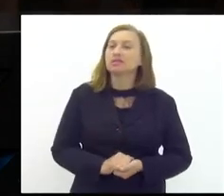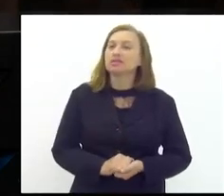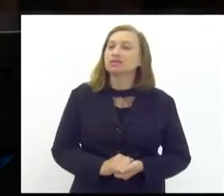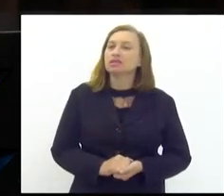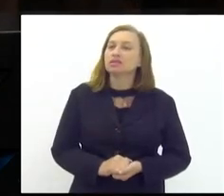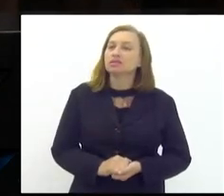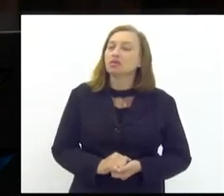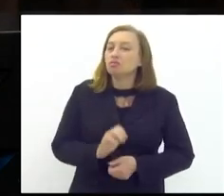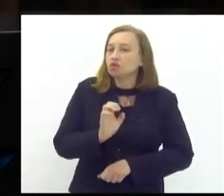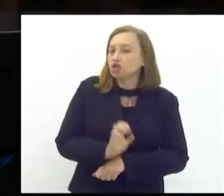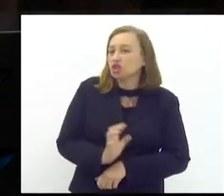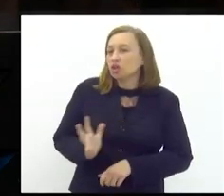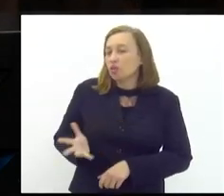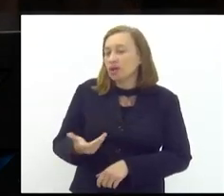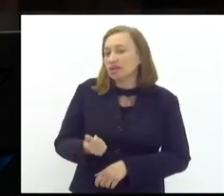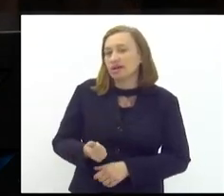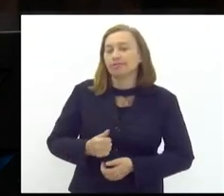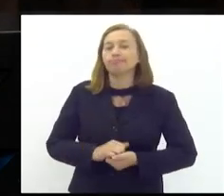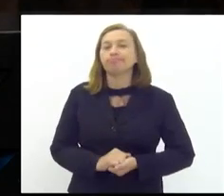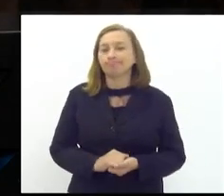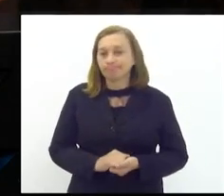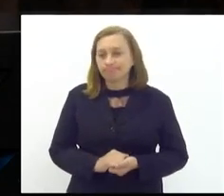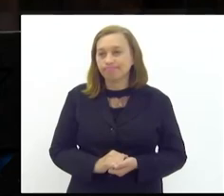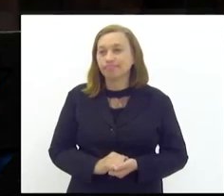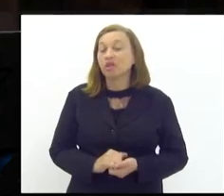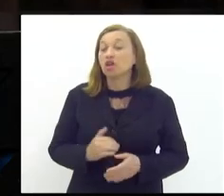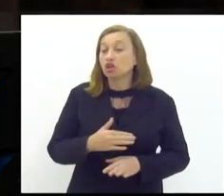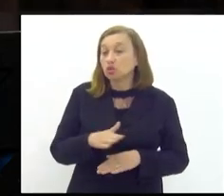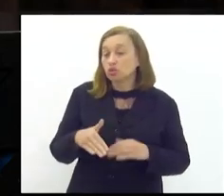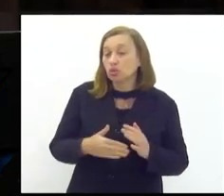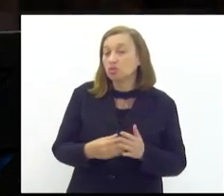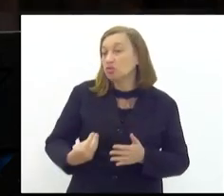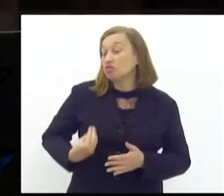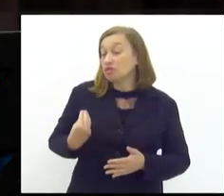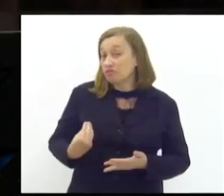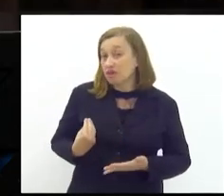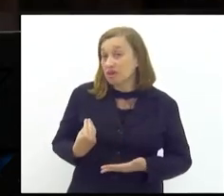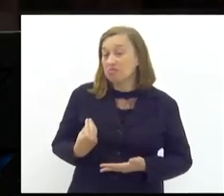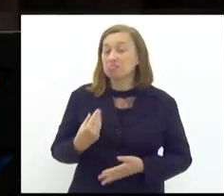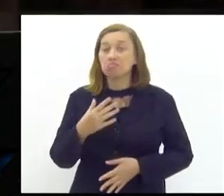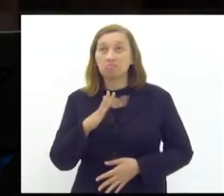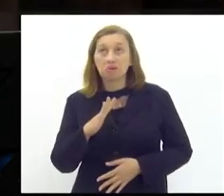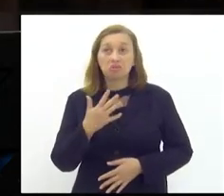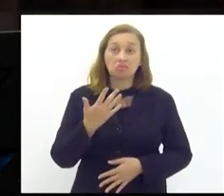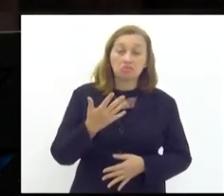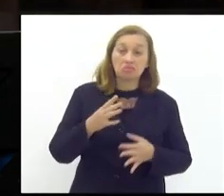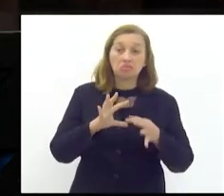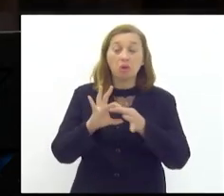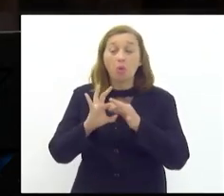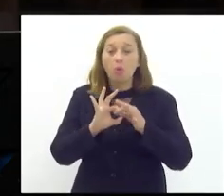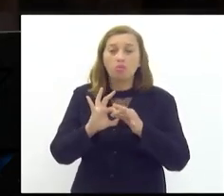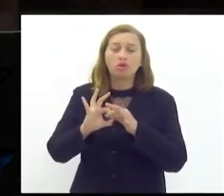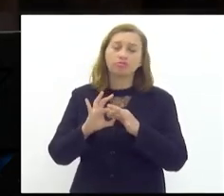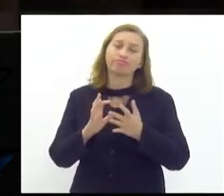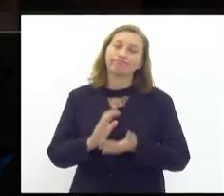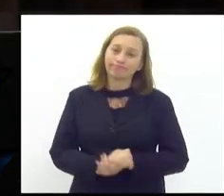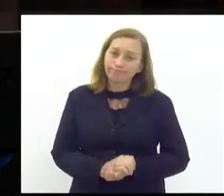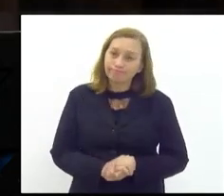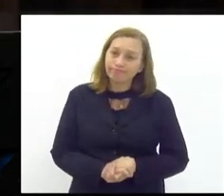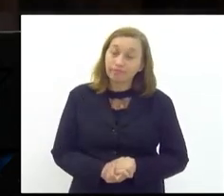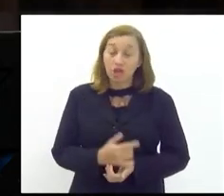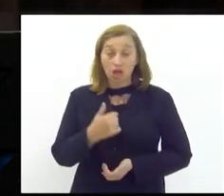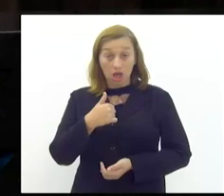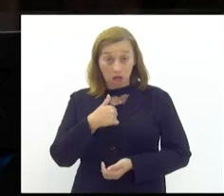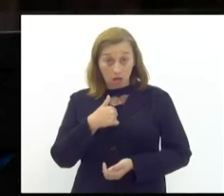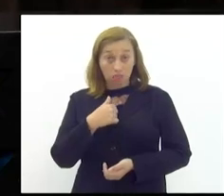ter um estado de melhor qualidade em que todos possam viver pelo menos em harmonia que eu